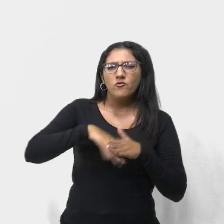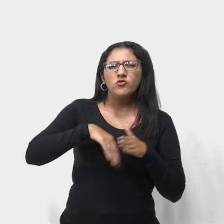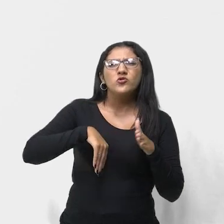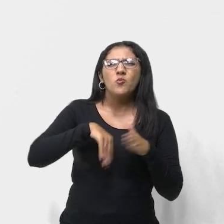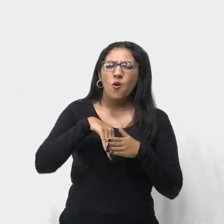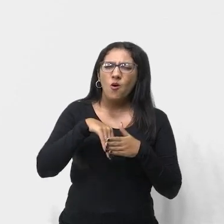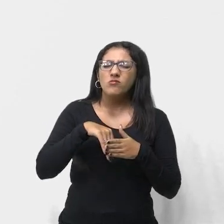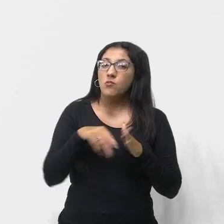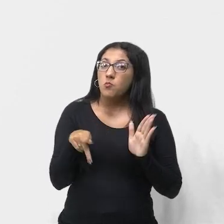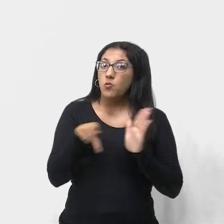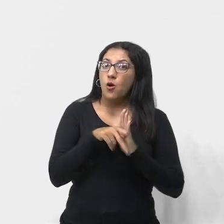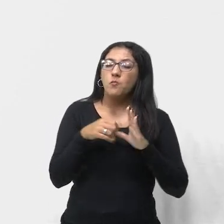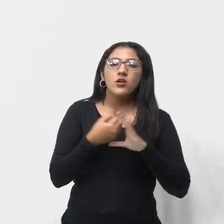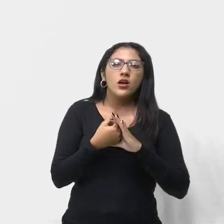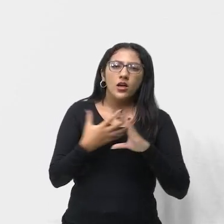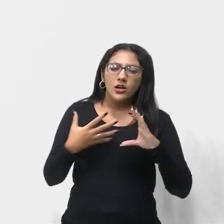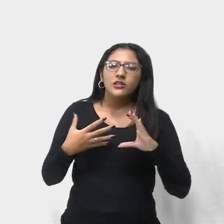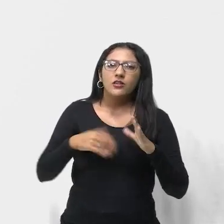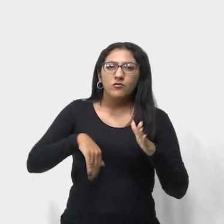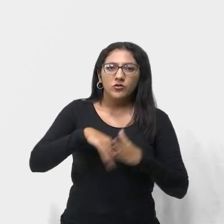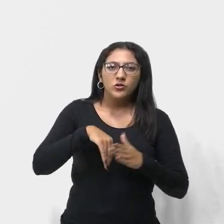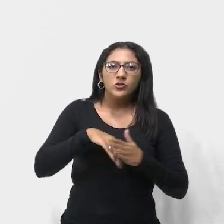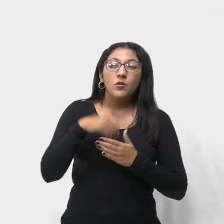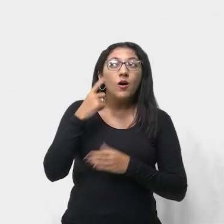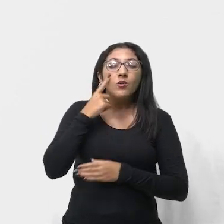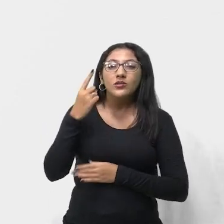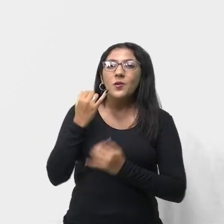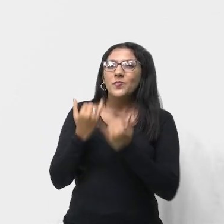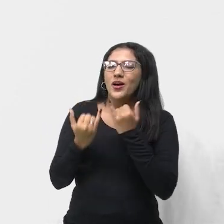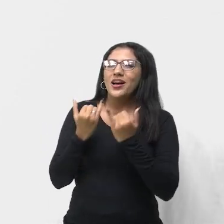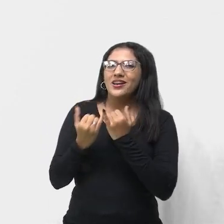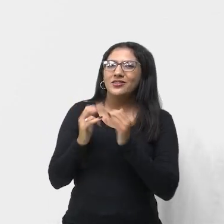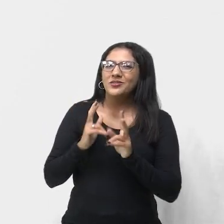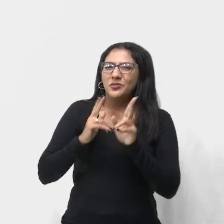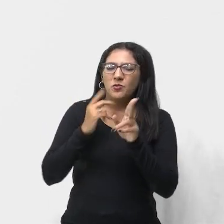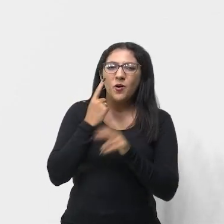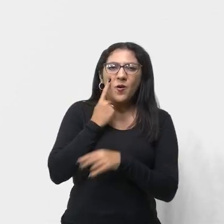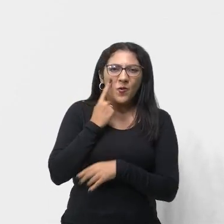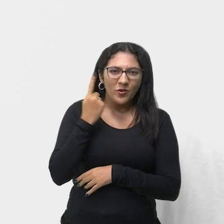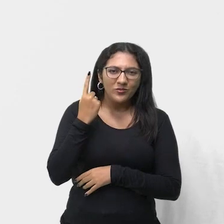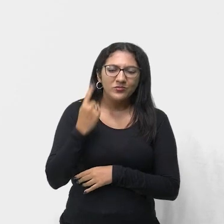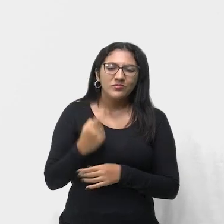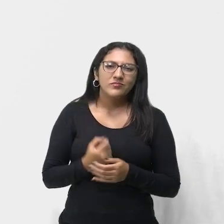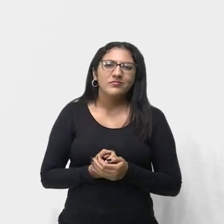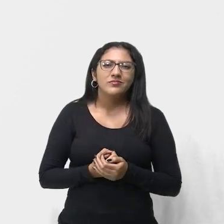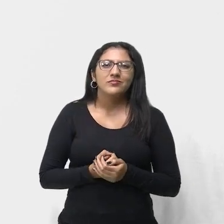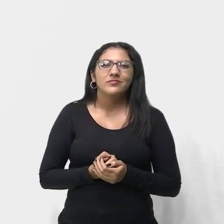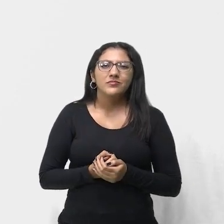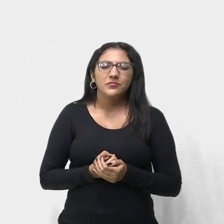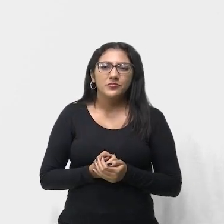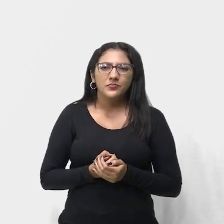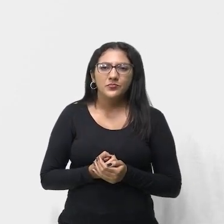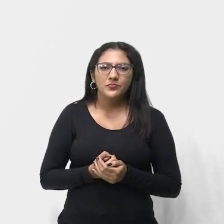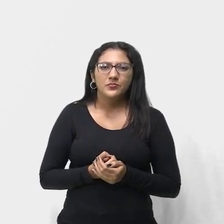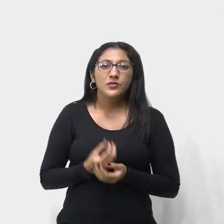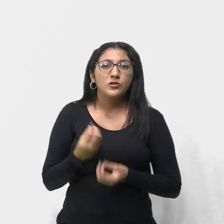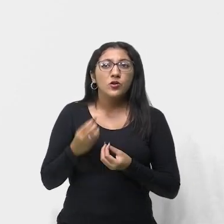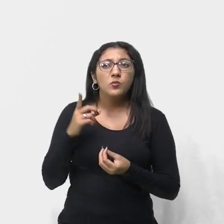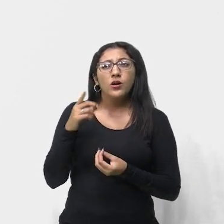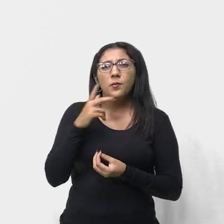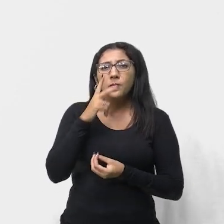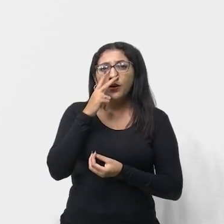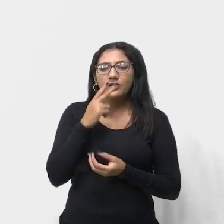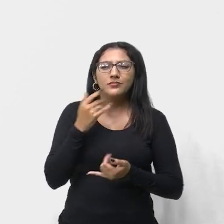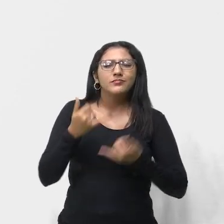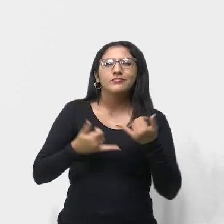aí de futebol, né? Bem característica, a bola de futebol normalmente tem esse desenho, não é? E aí, é